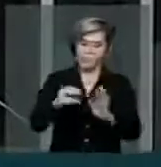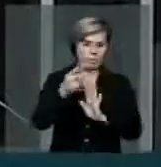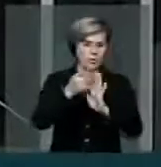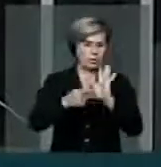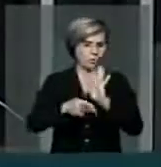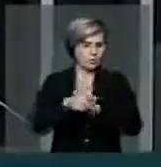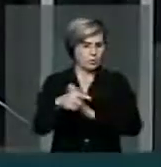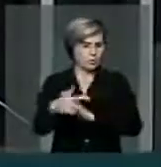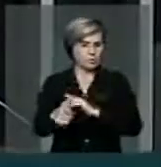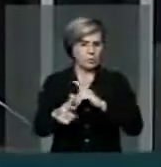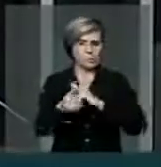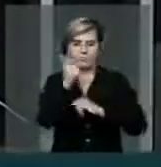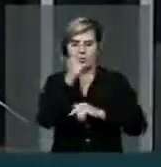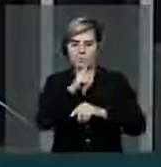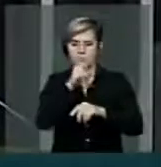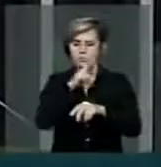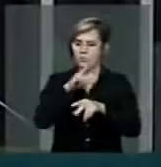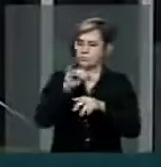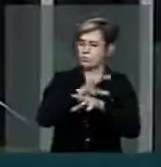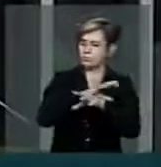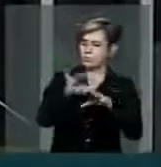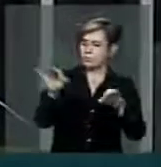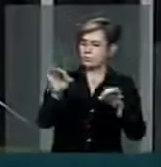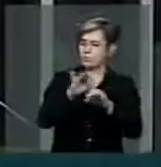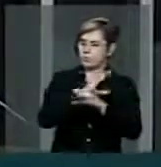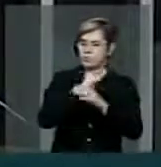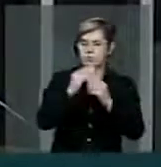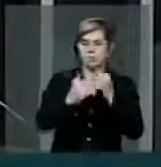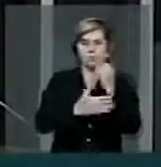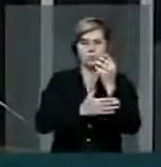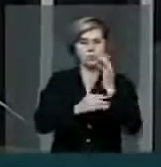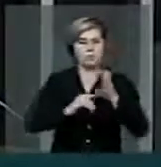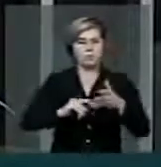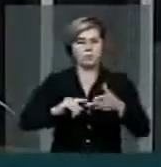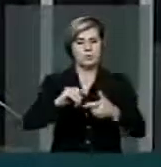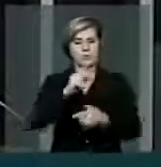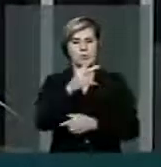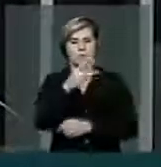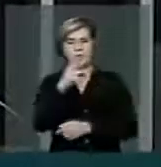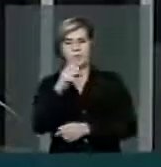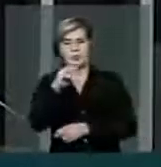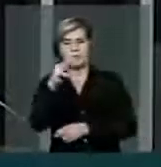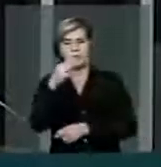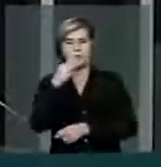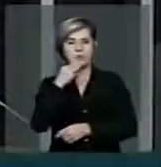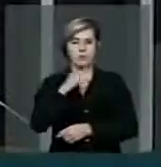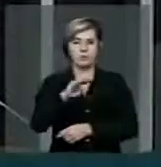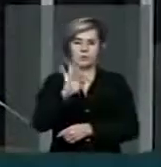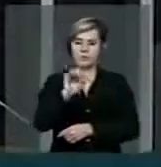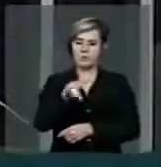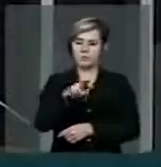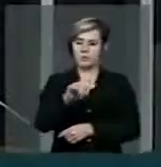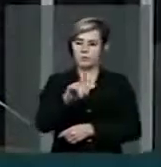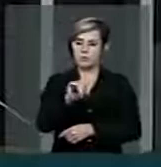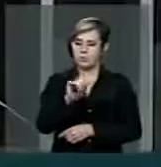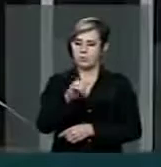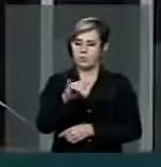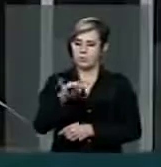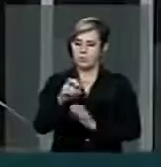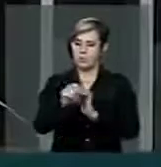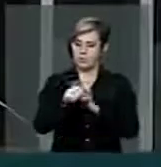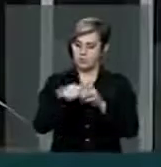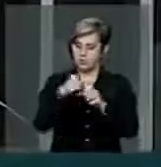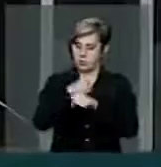50 capacitarão o Porto Ponta da Madeira para 230 milhões de toneladas por ano.